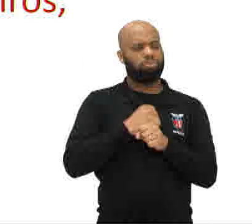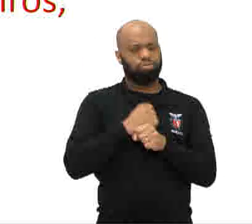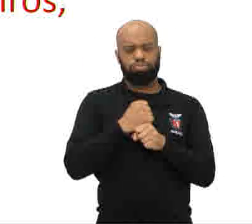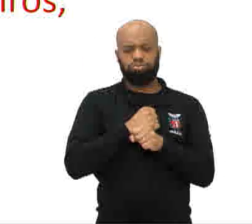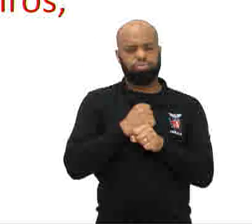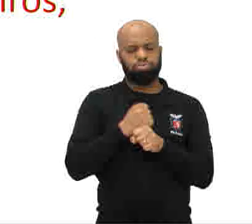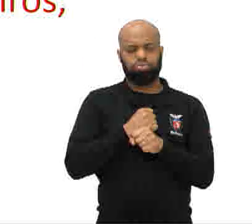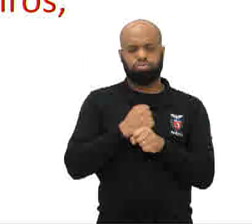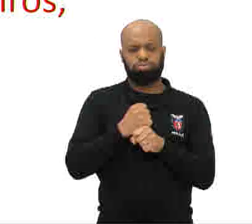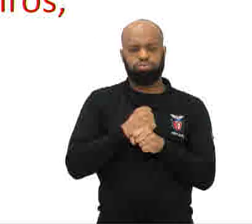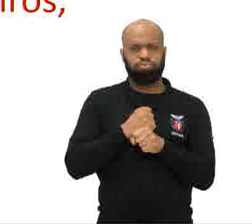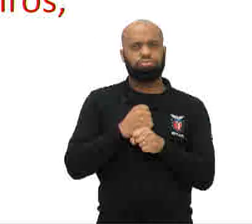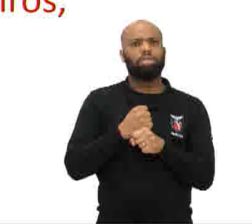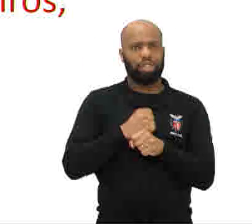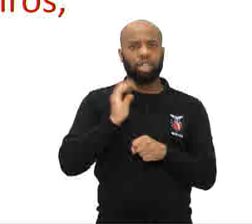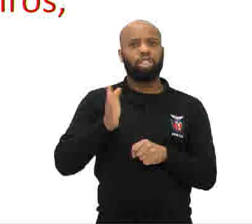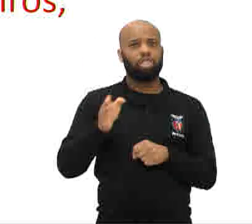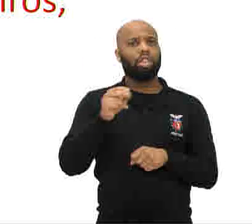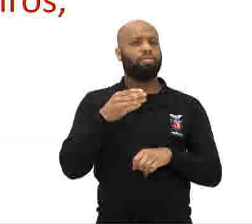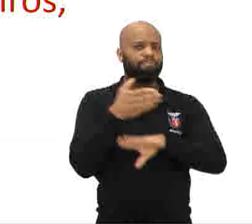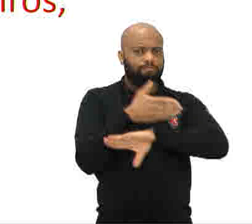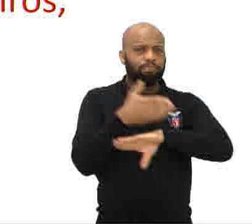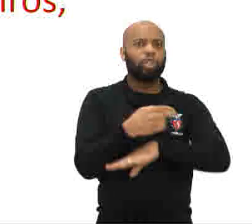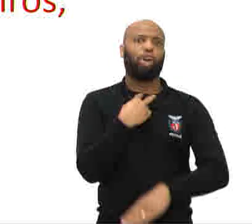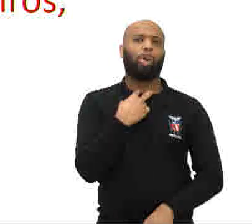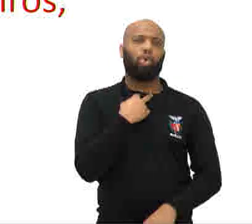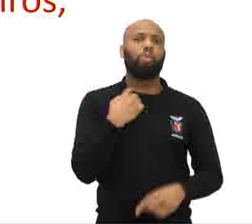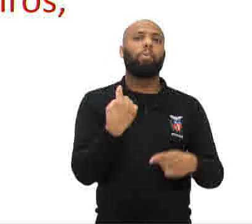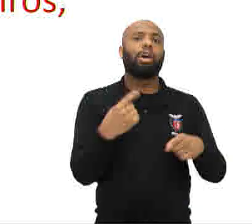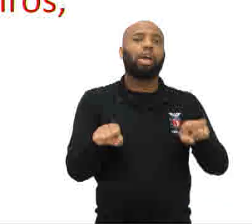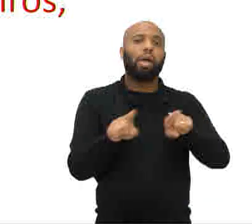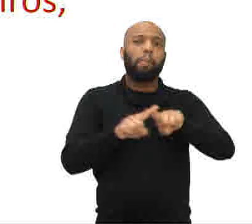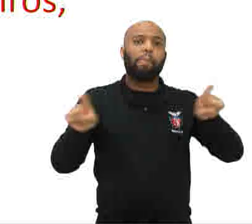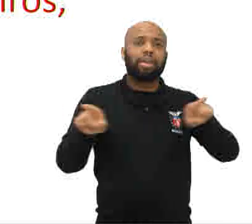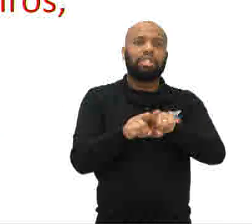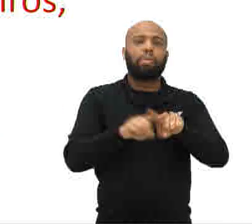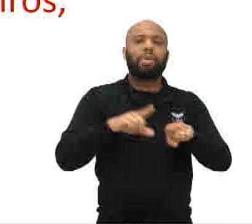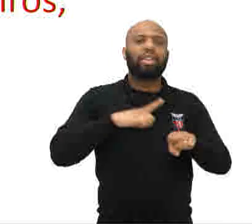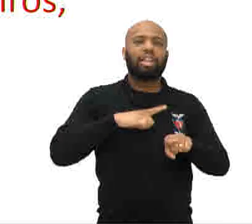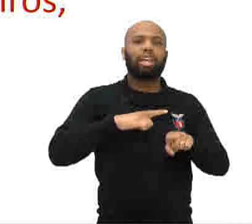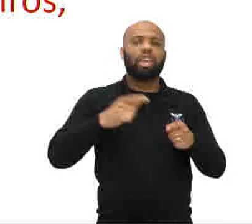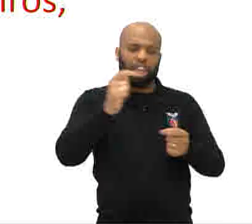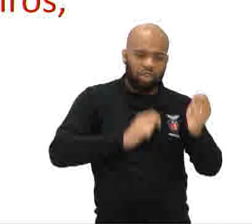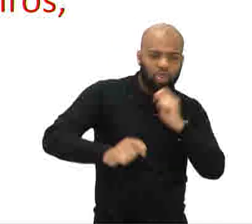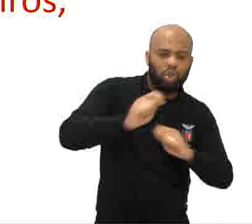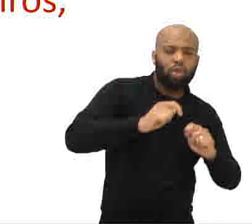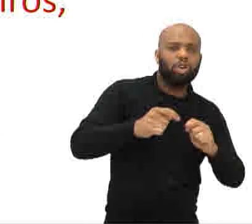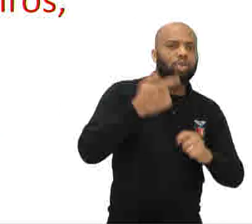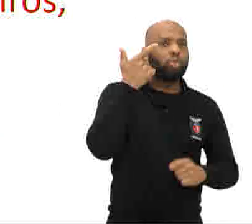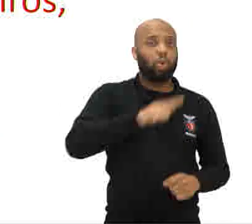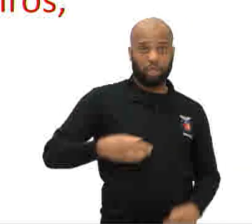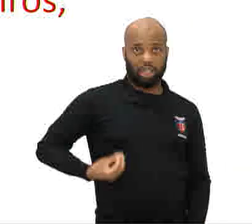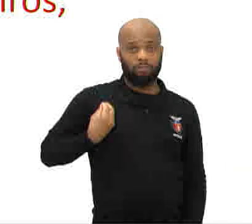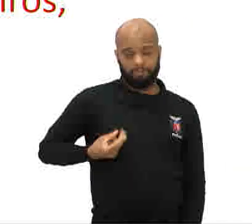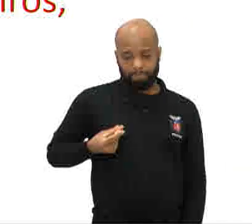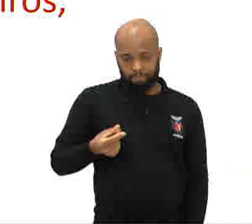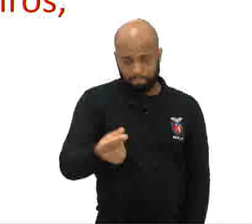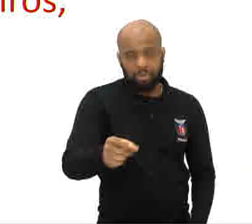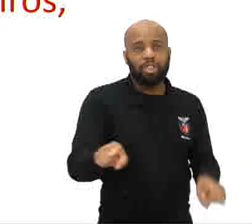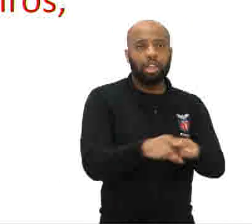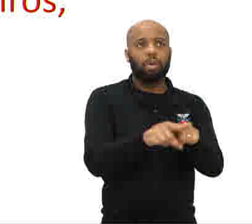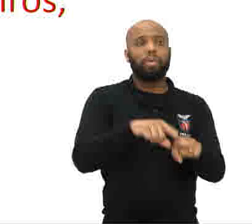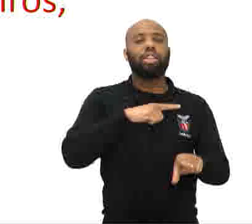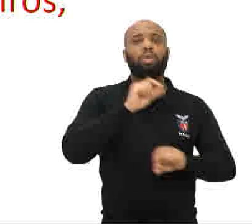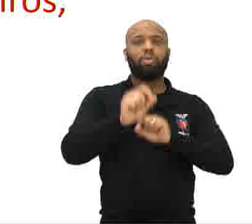então faz muito tempo que estão ali, né? Mesmo assim, desenvolvem atividades de subsistência, somente para se manterem, né? E